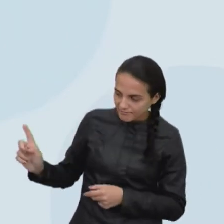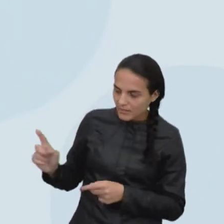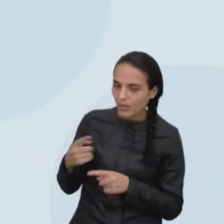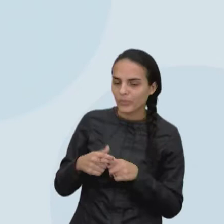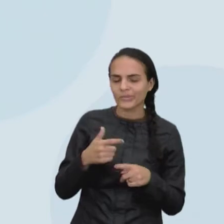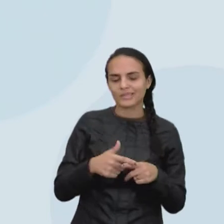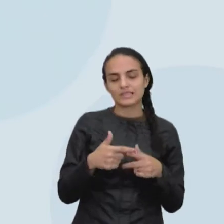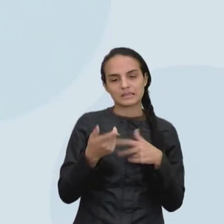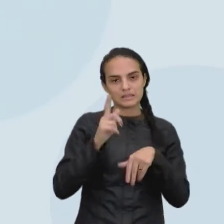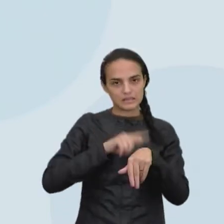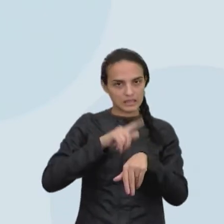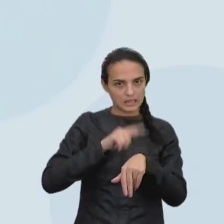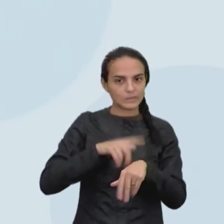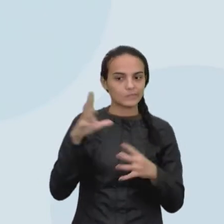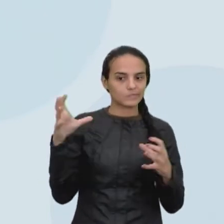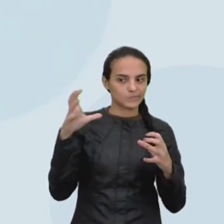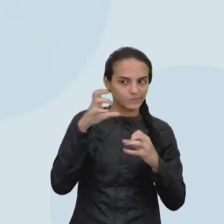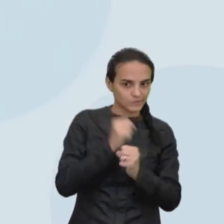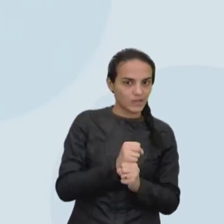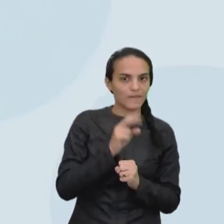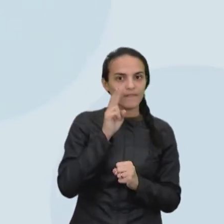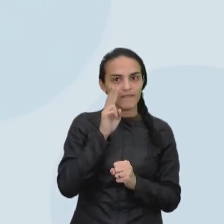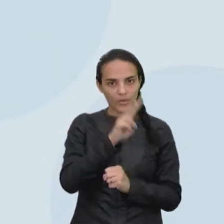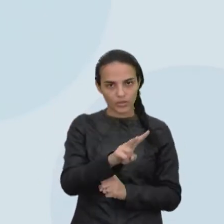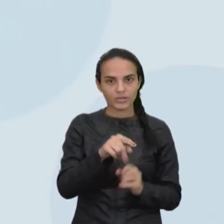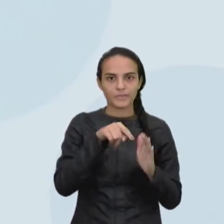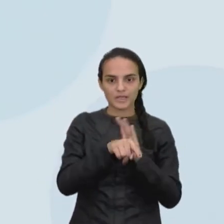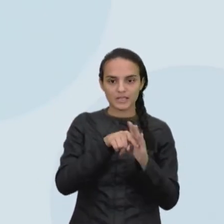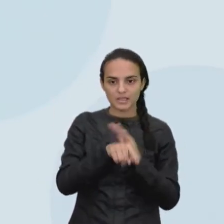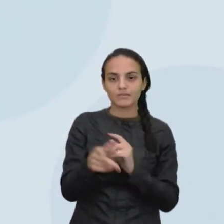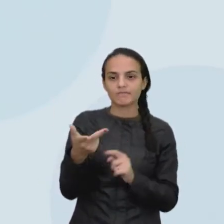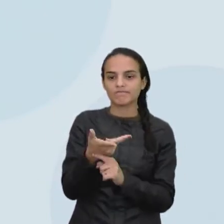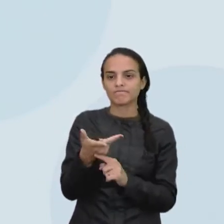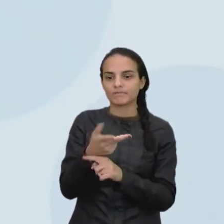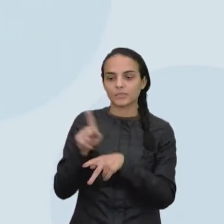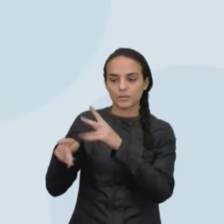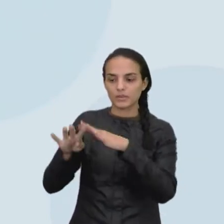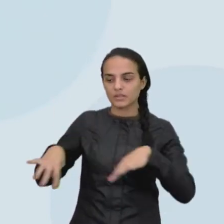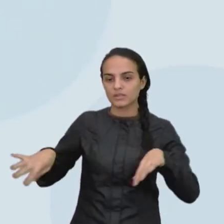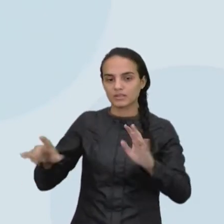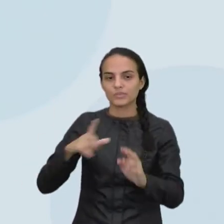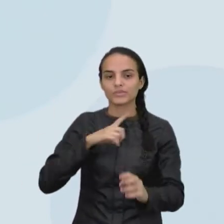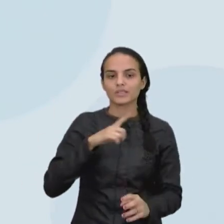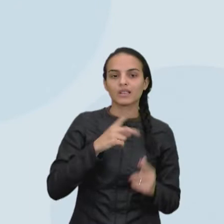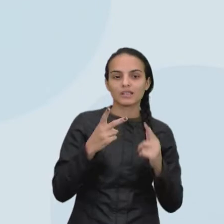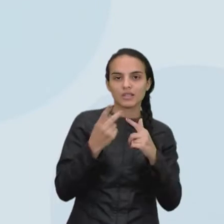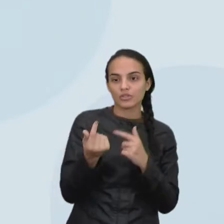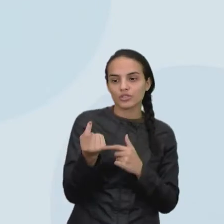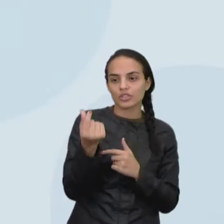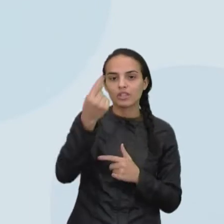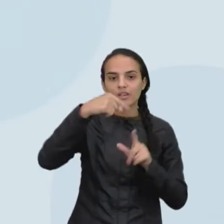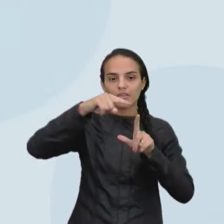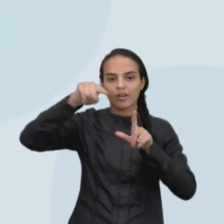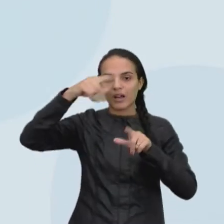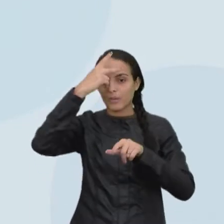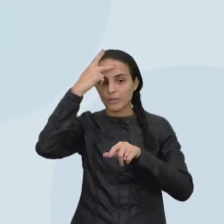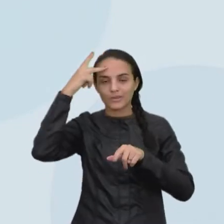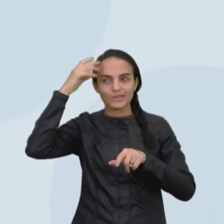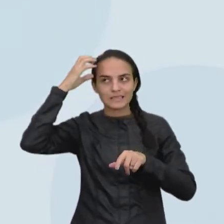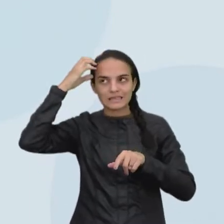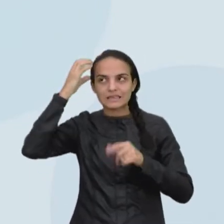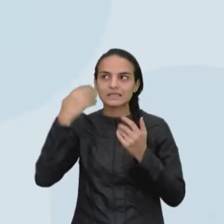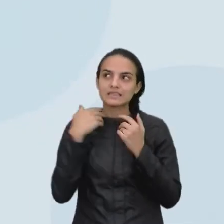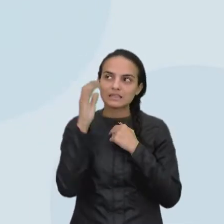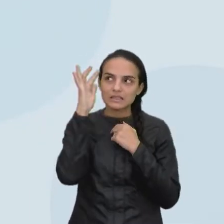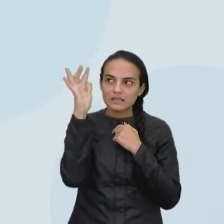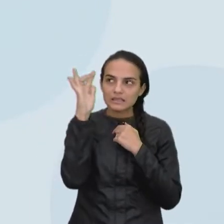muito tempo para você fazer um tipo de pesquisa censitária. Então, o segundo desenho aí tem um dinheirinho, tem gráfico, tem uma pessoa com a mão coçando a cabeça, assim,